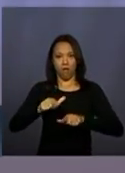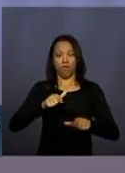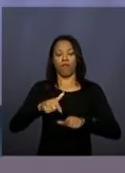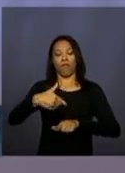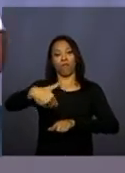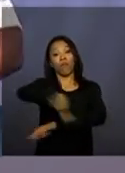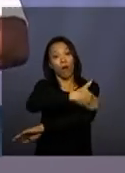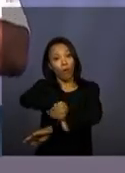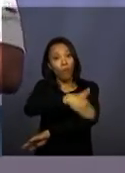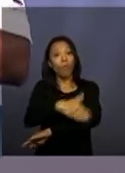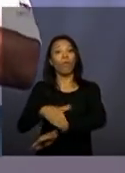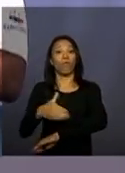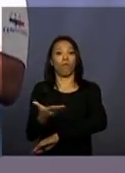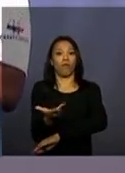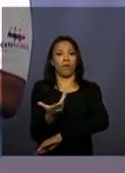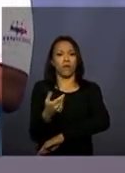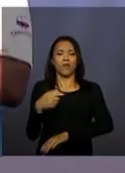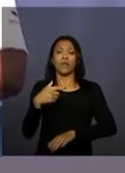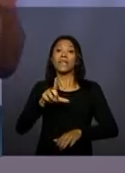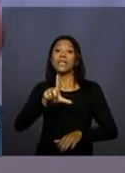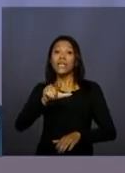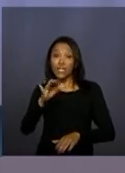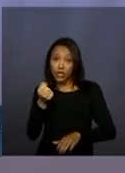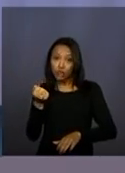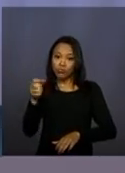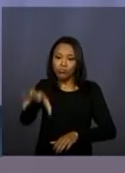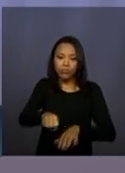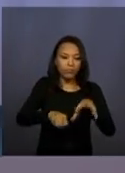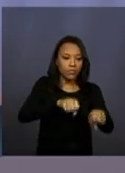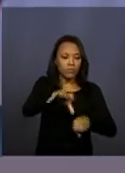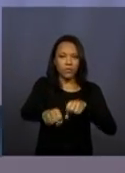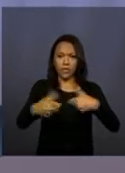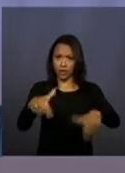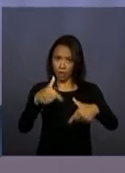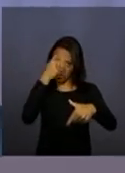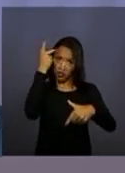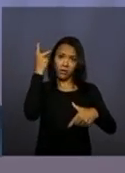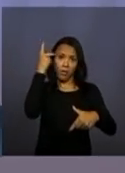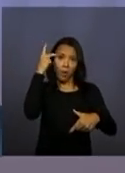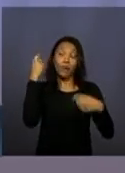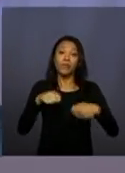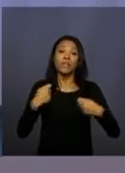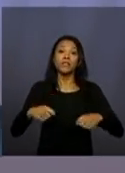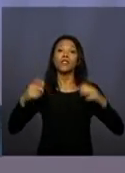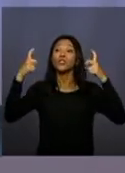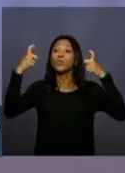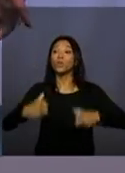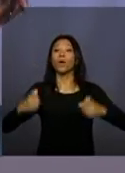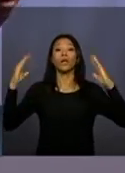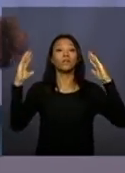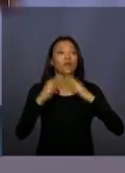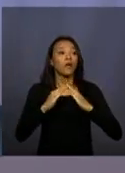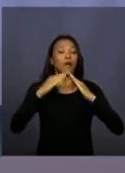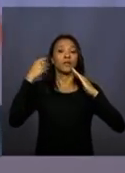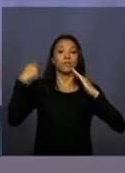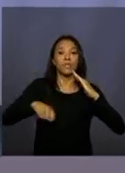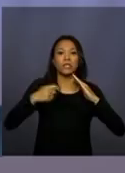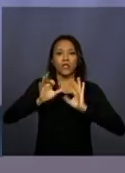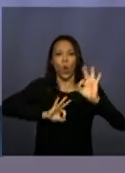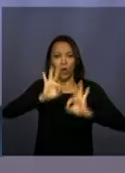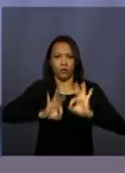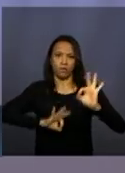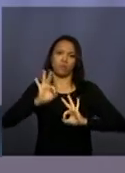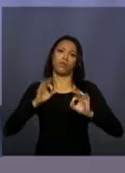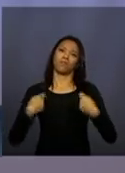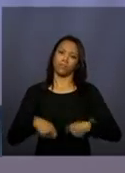organização. Temos 20 mil catadores ainda na cidade de São Paulo que precisam de galpões, precisam de estrutura, precisam se